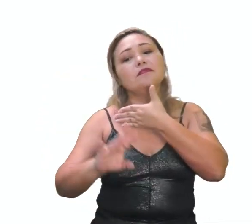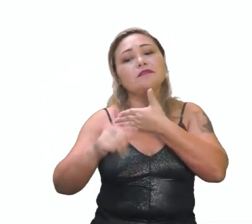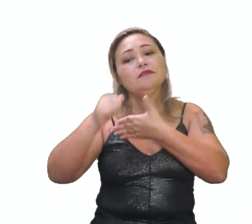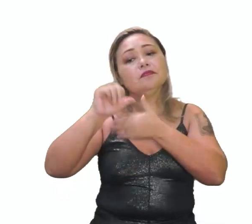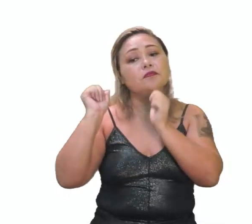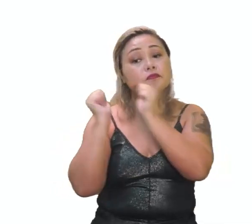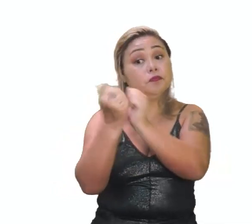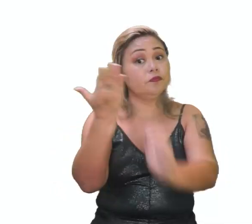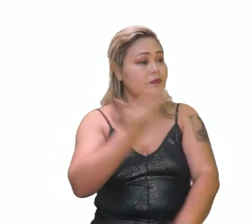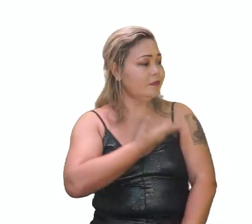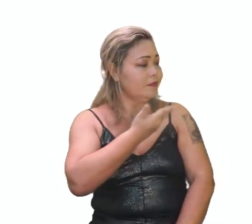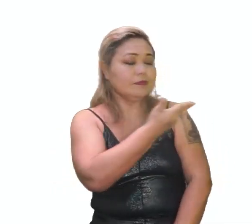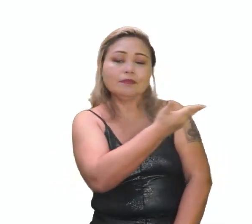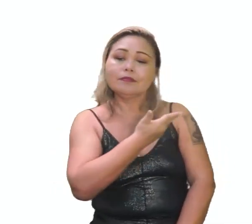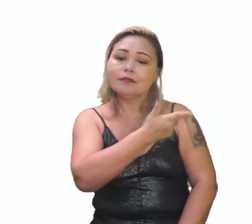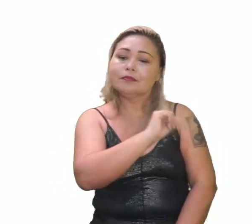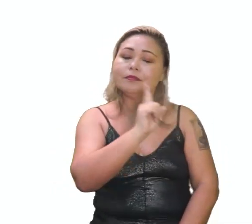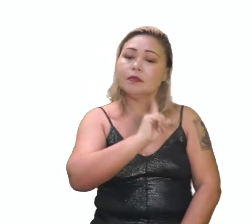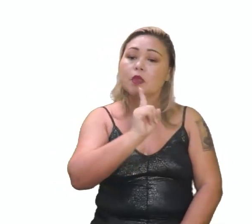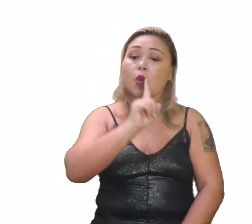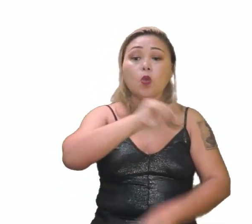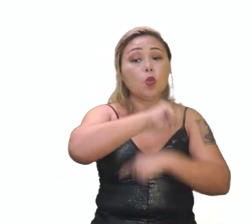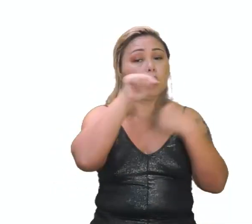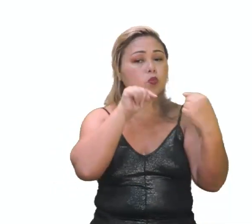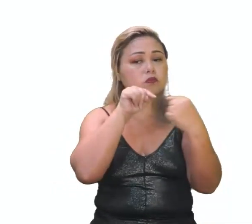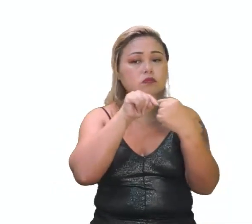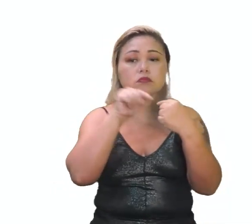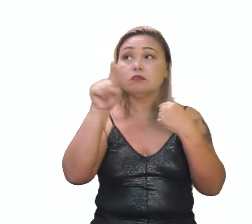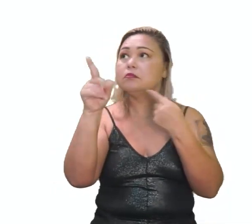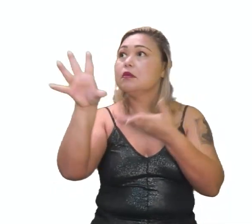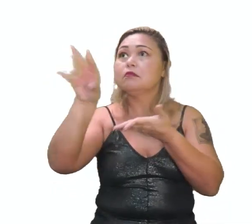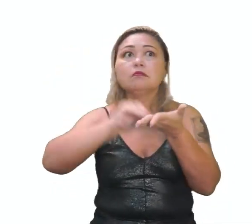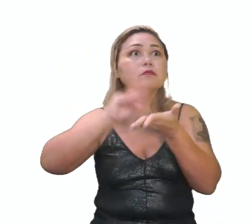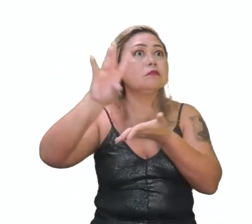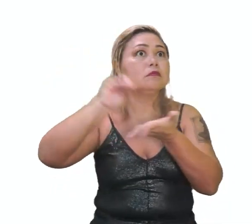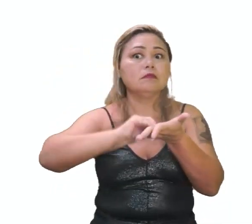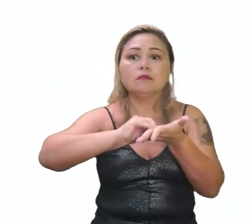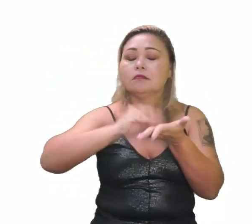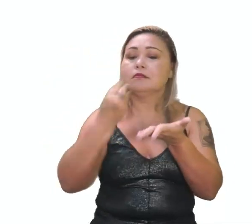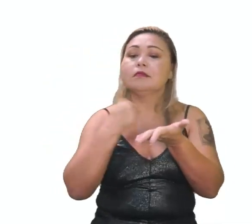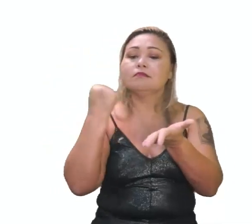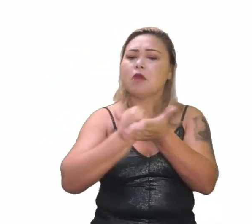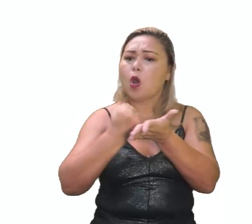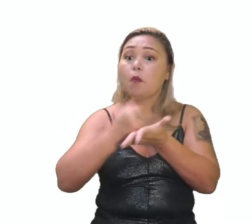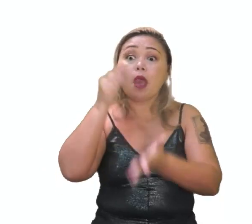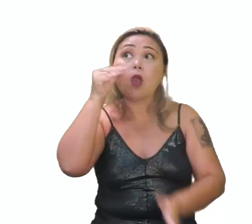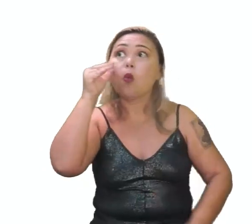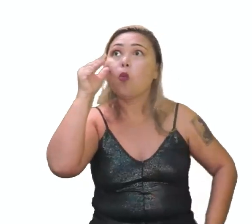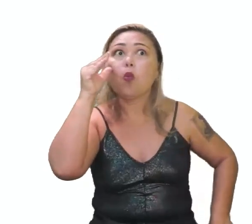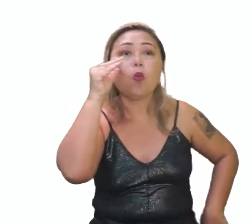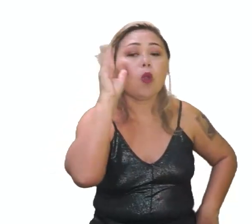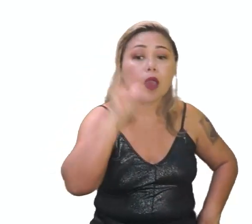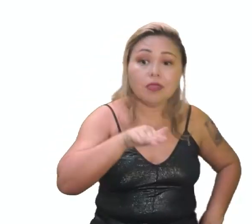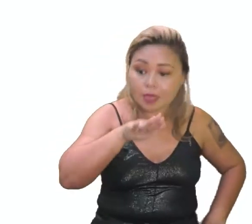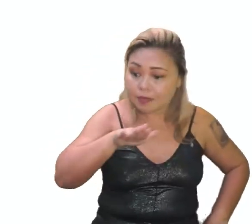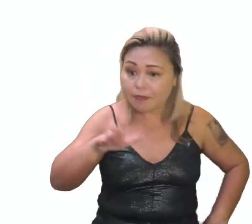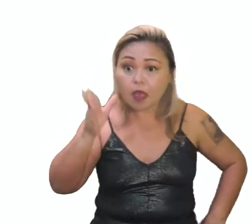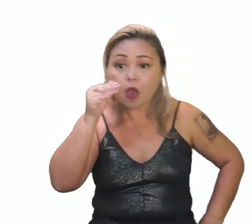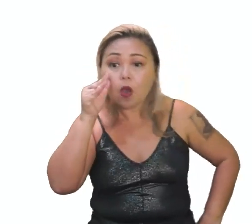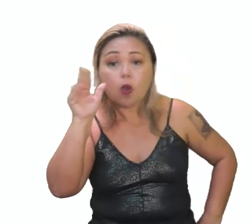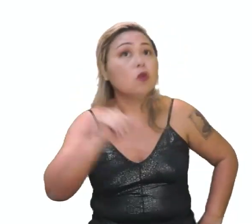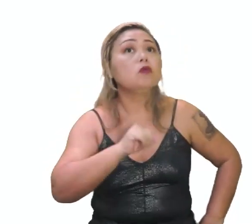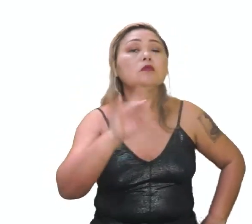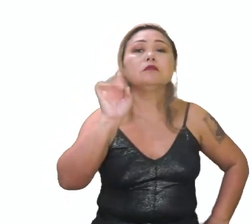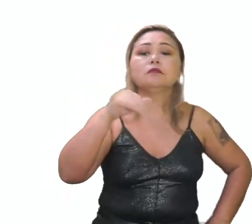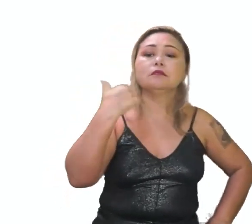né? Juntamente com seu amigo. Não era o objetivo dele coletar nada, registrar nada, mas o bicho era curioso, desde criança,